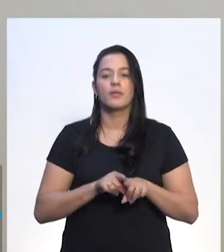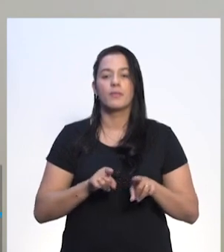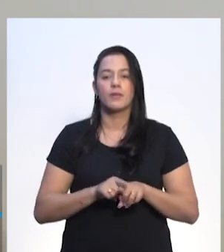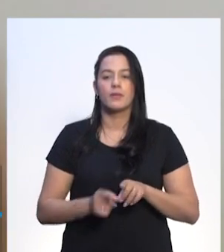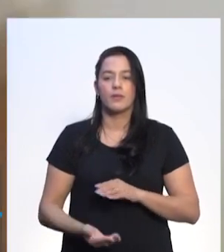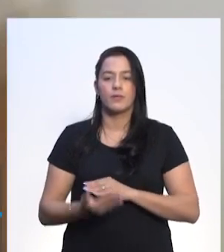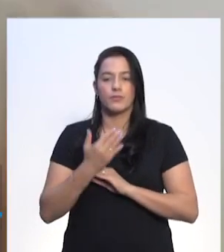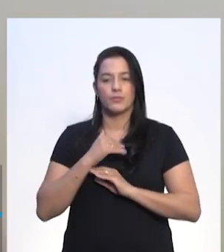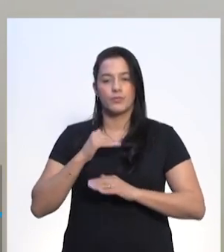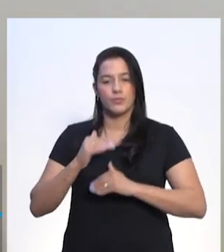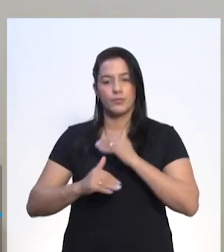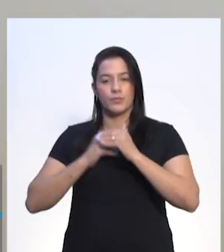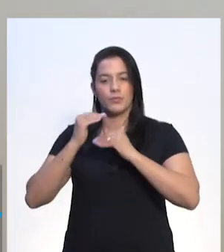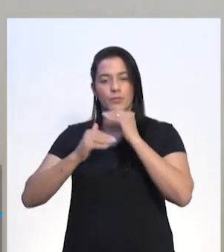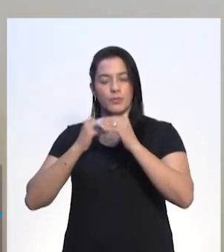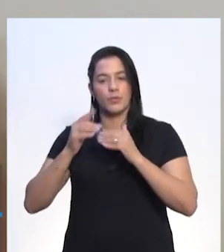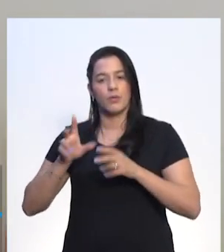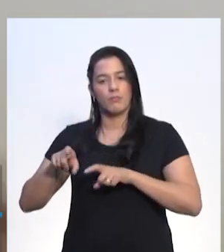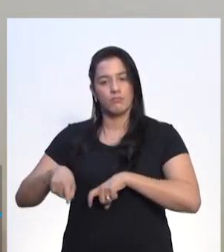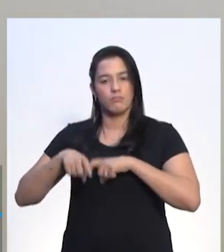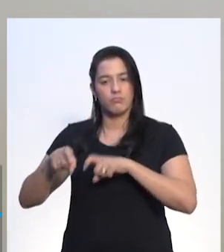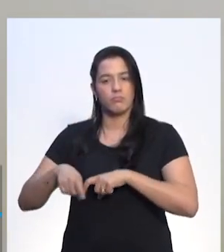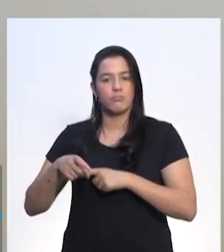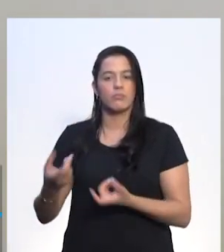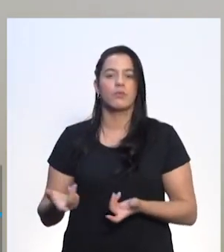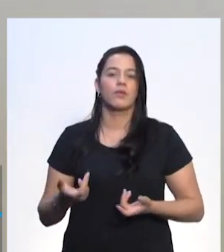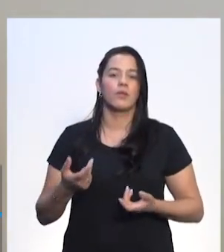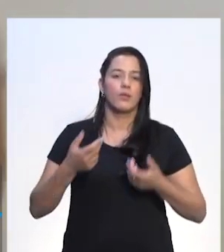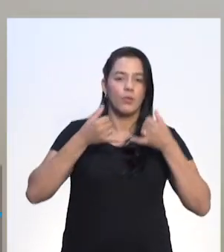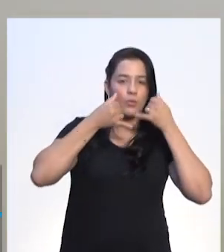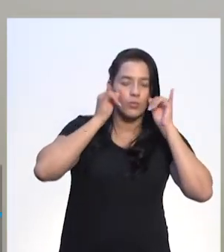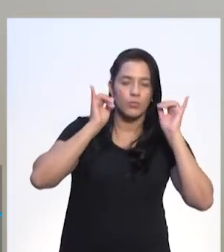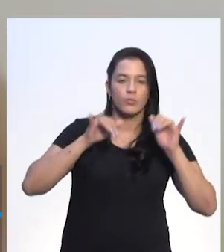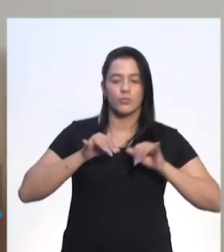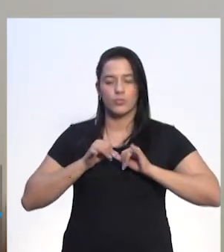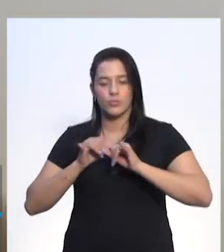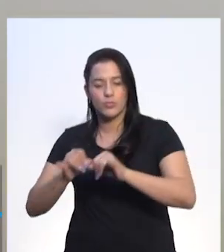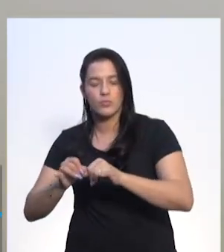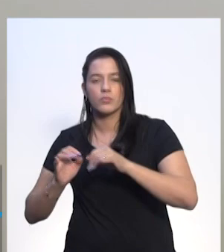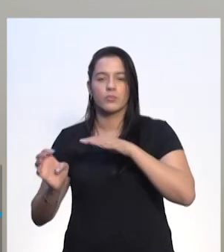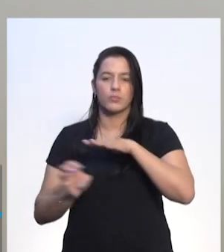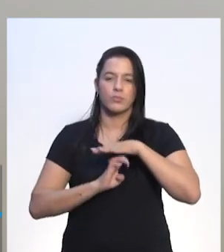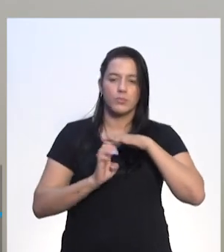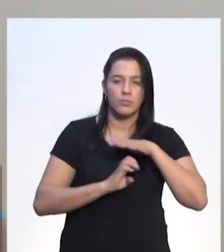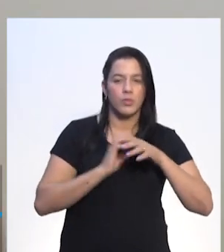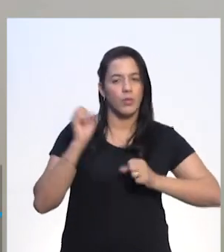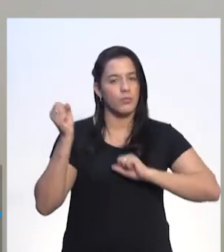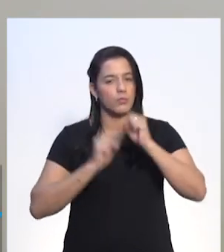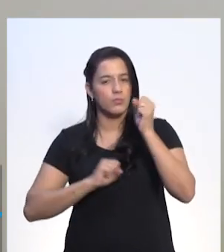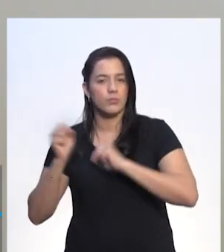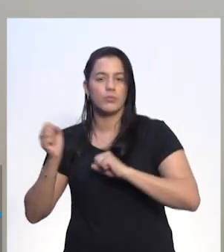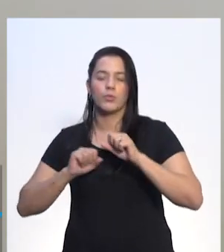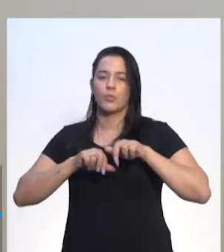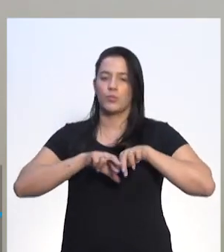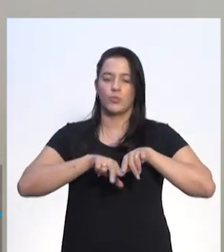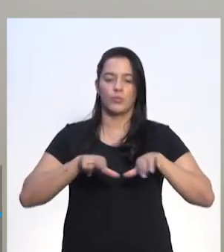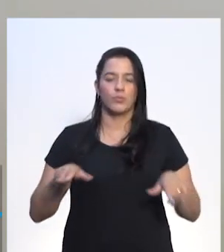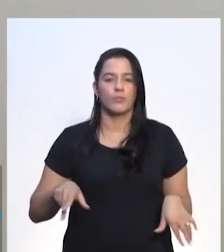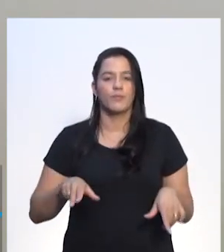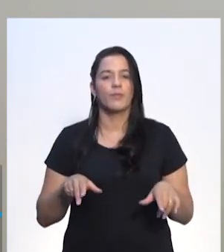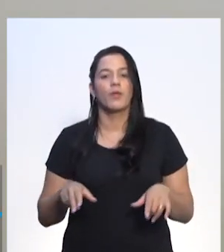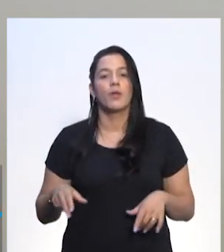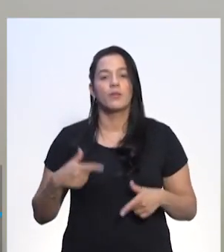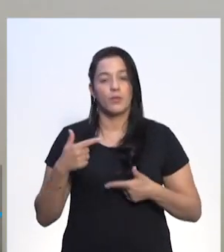desenvolvimento tanto do setor da agricultura, o primeiro setor, do comércio, da indústria, tanto do setor de serviços. Então, o emprego